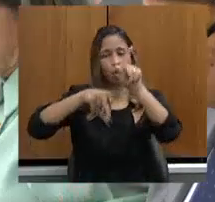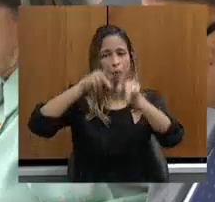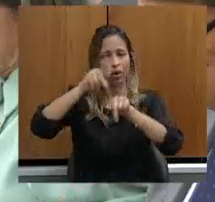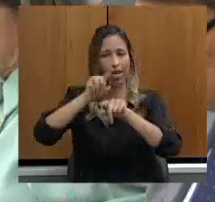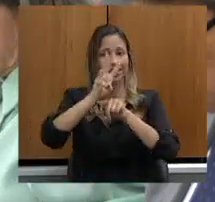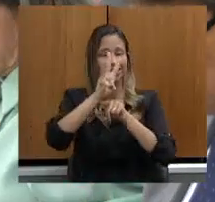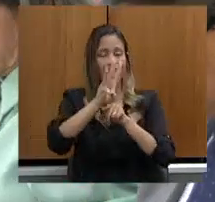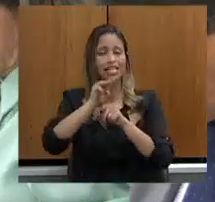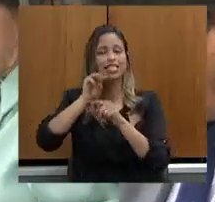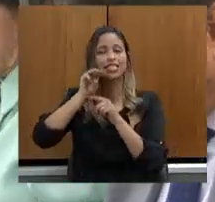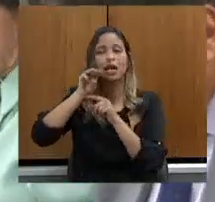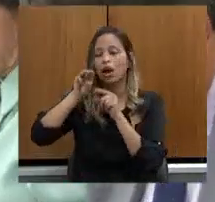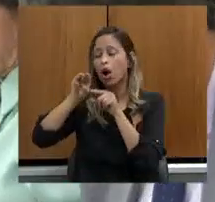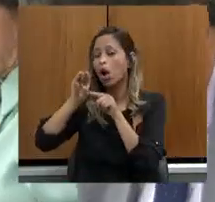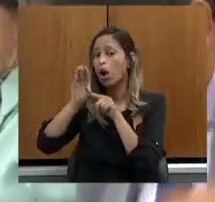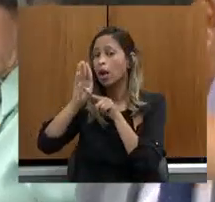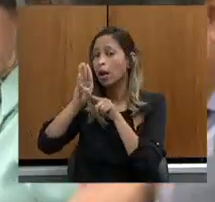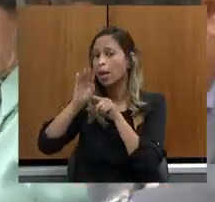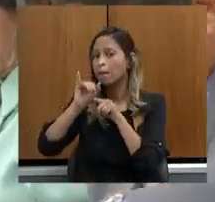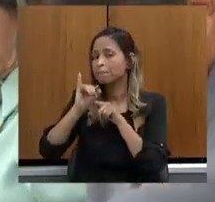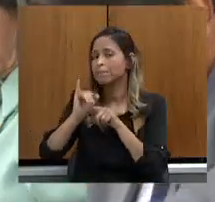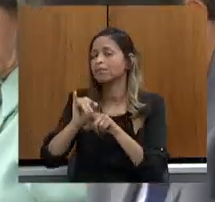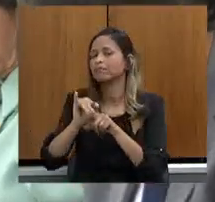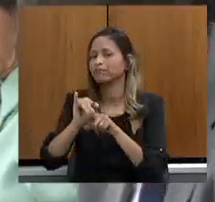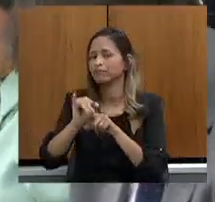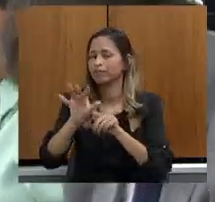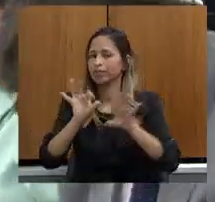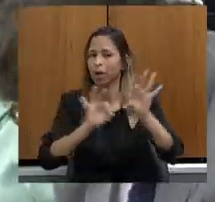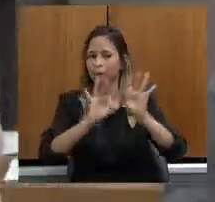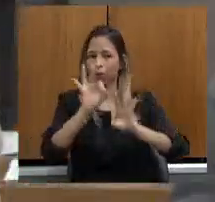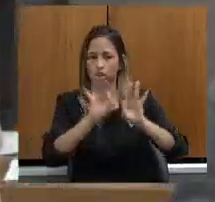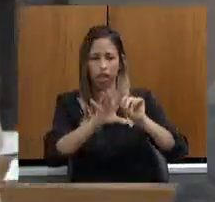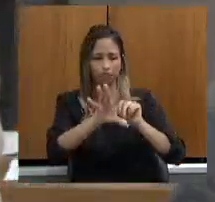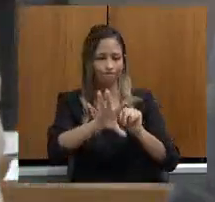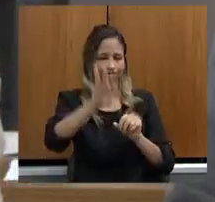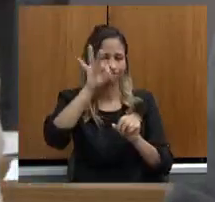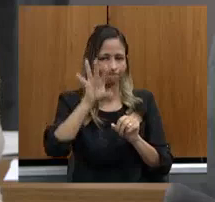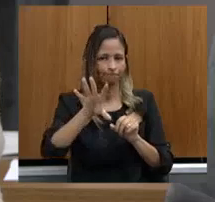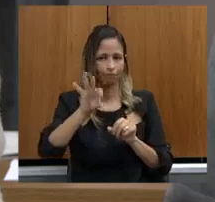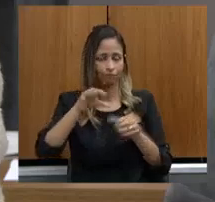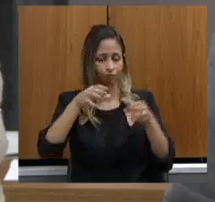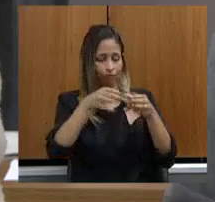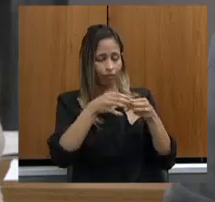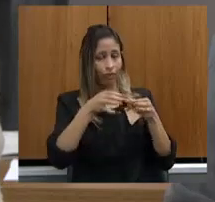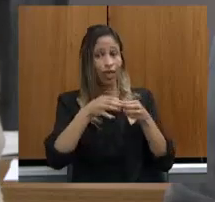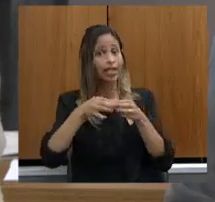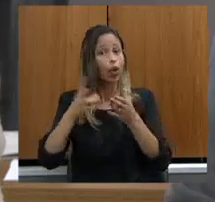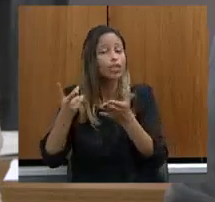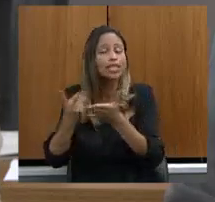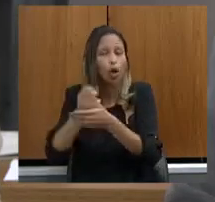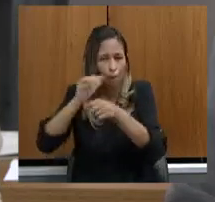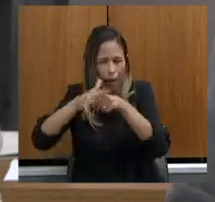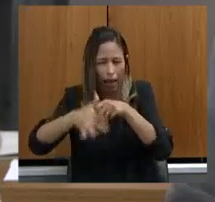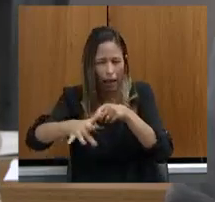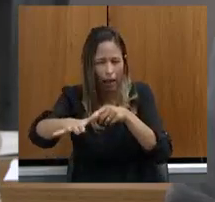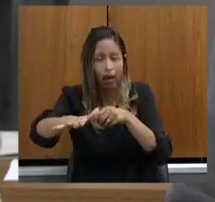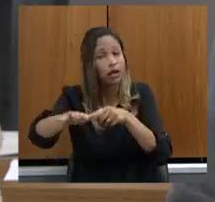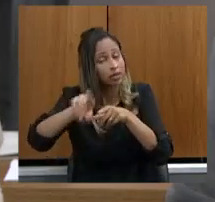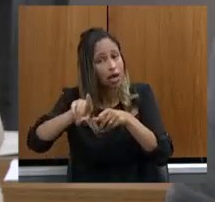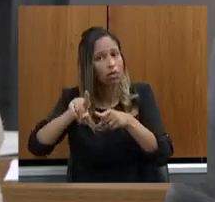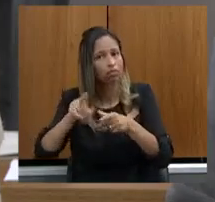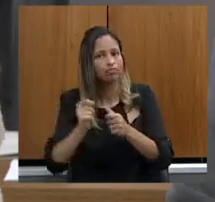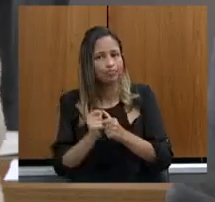prevê 3 bilhões de reais em projetos a serem selecionados pelas comunidades atingidas sendo que